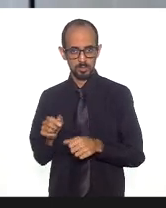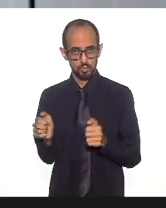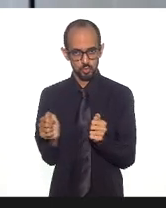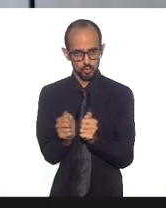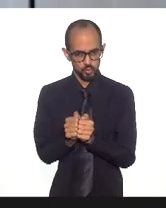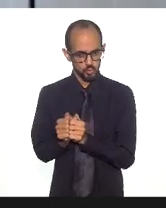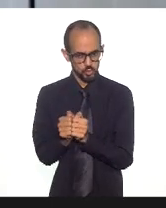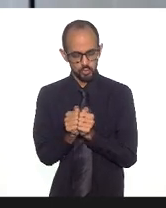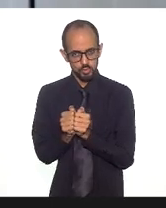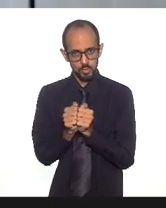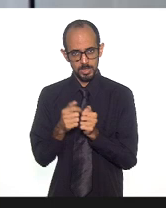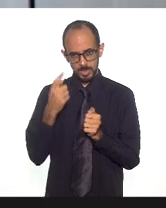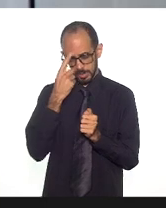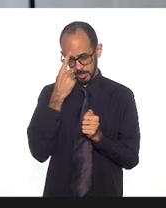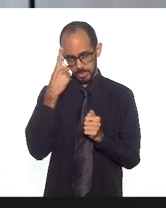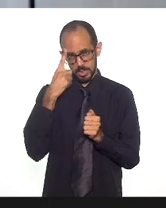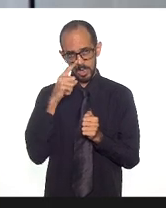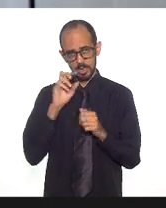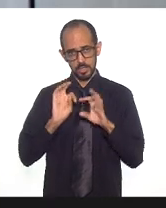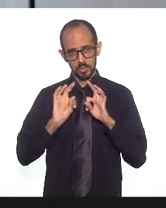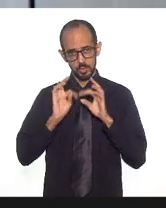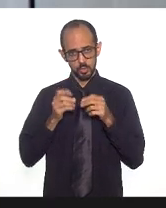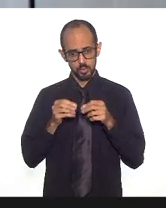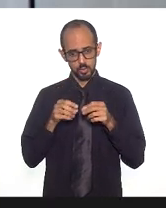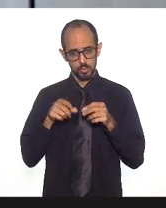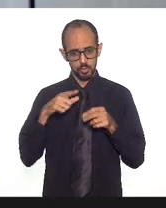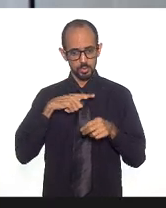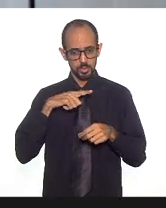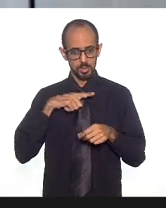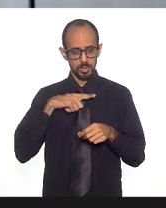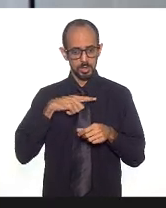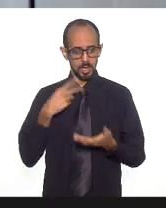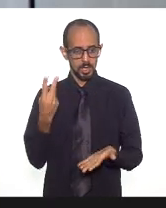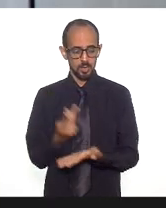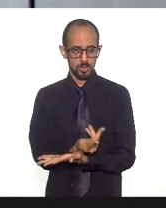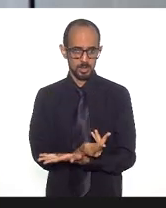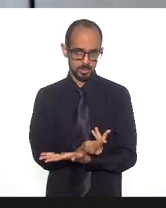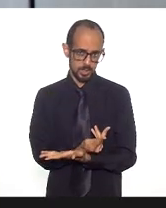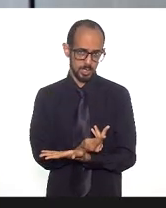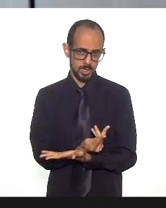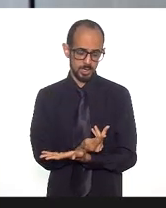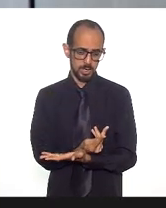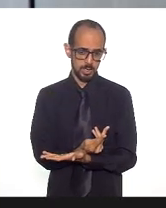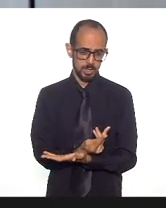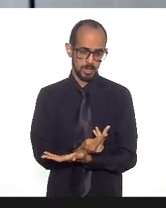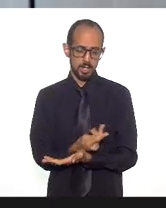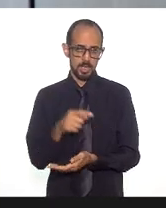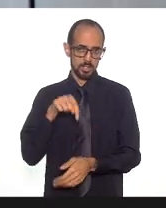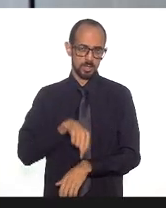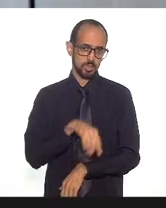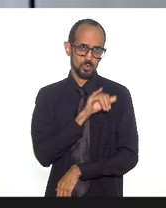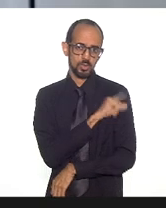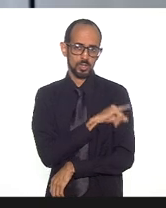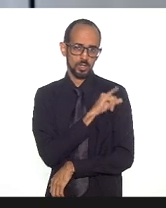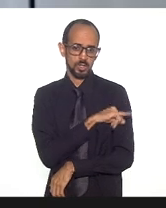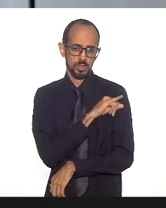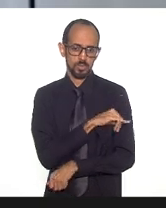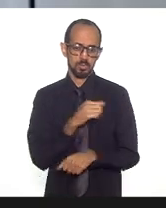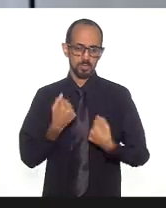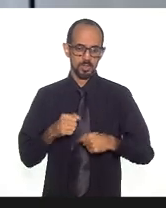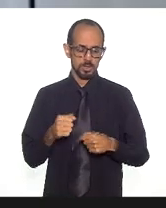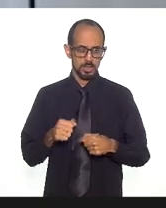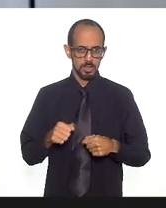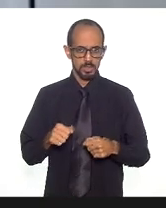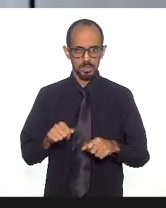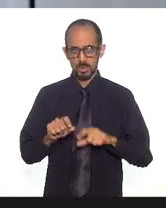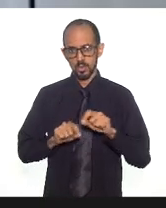a ideia de que tudo que tem que acontecer aqui no Rio de Janeiro tem que acontecer no sentido de elevar